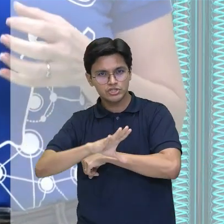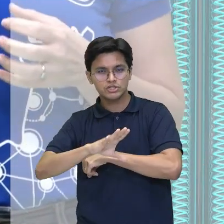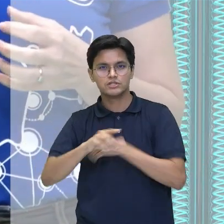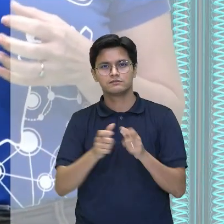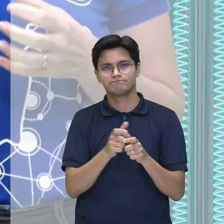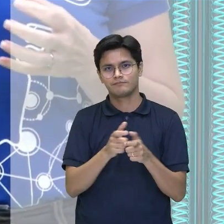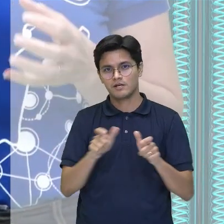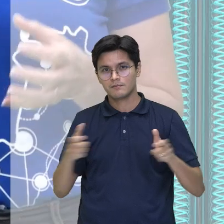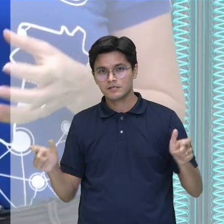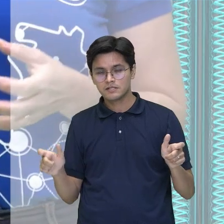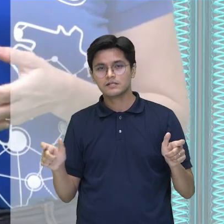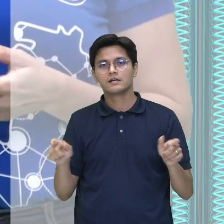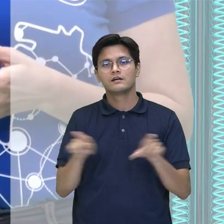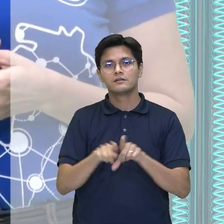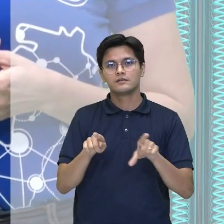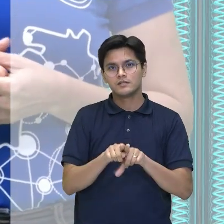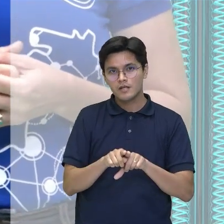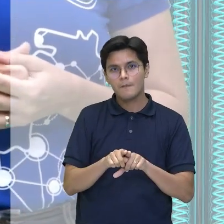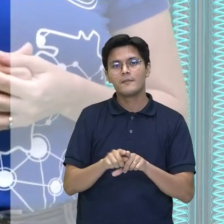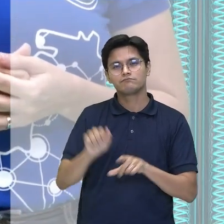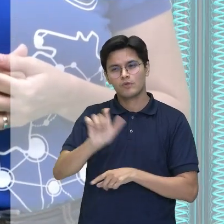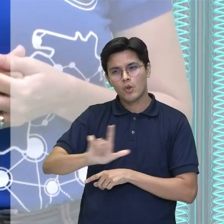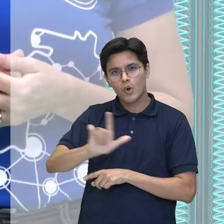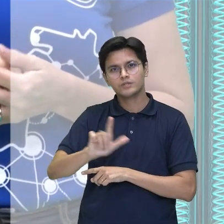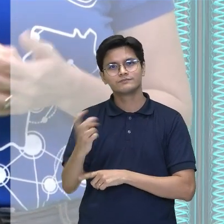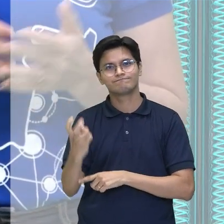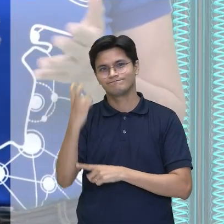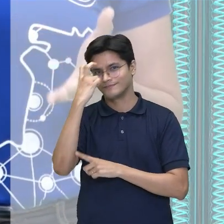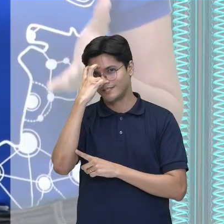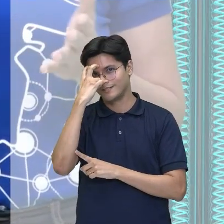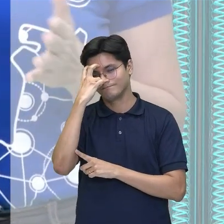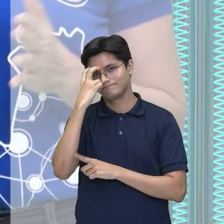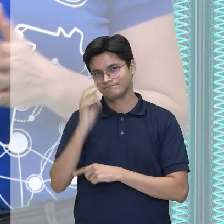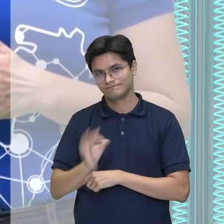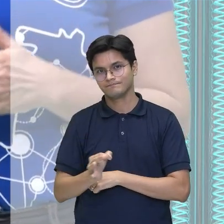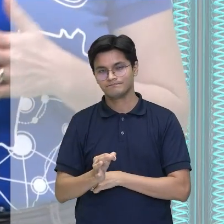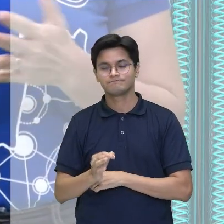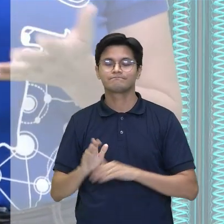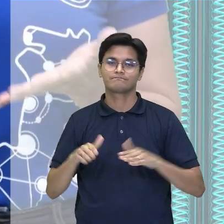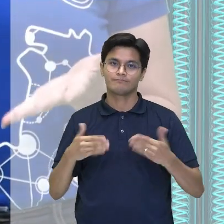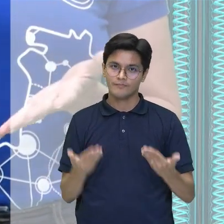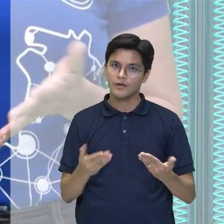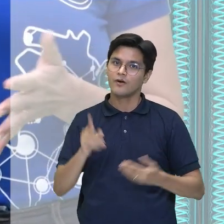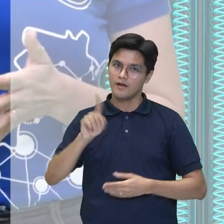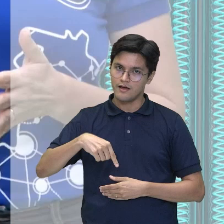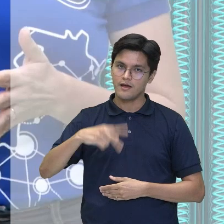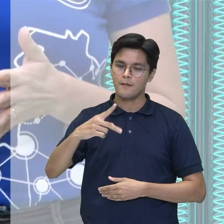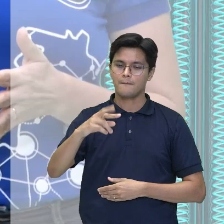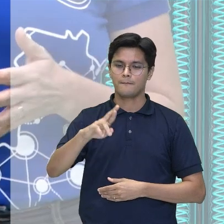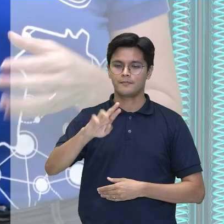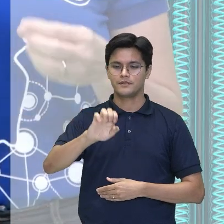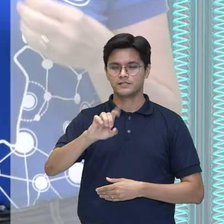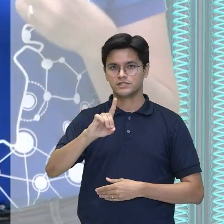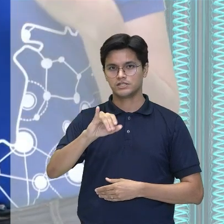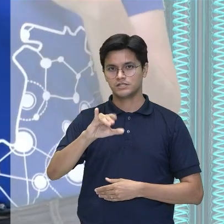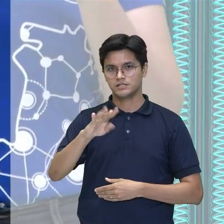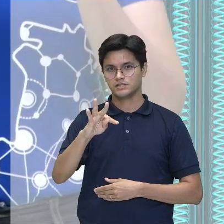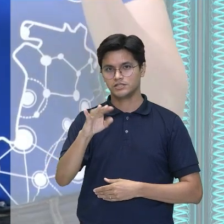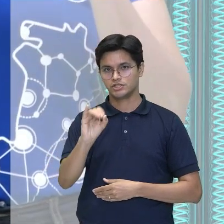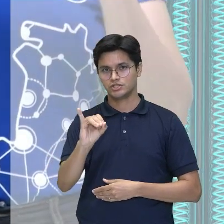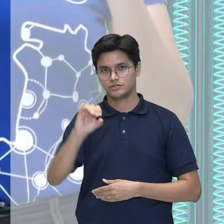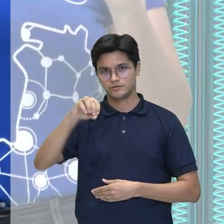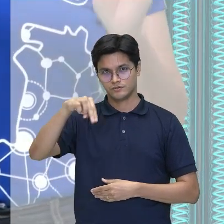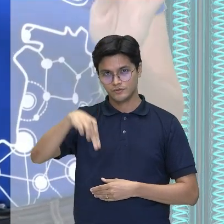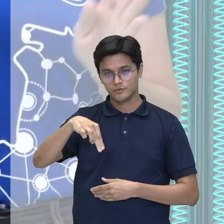gramaticais, lógicas e culturais. Então, isso daí é o quê? É o prediction. Quando